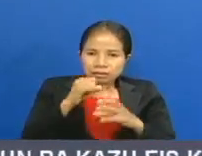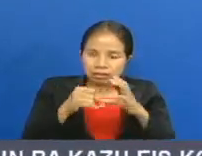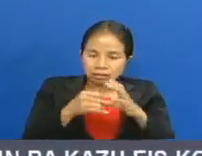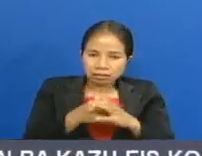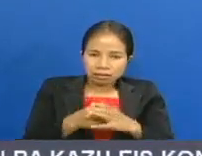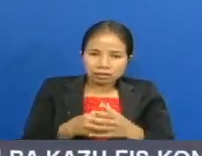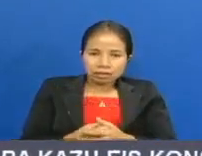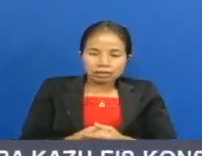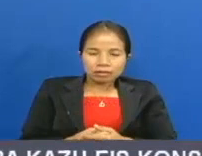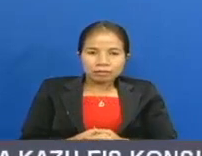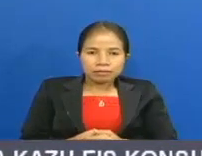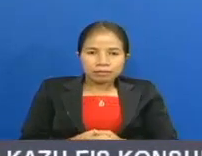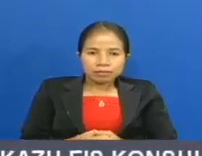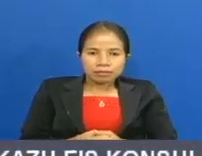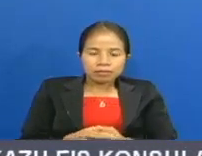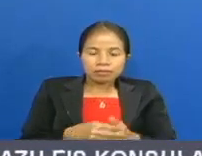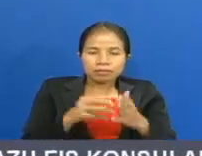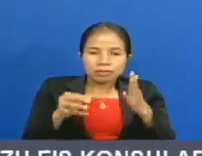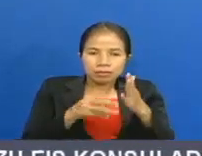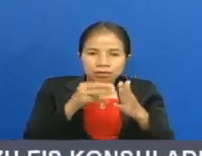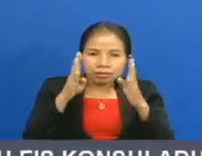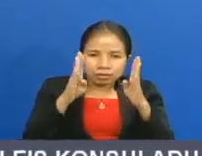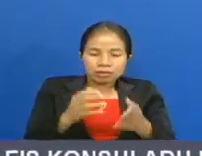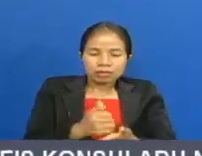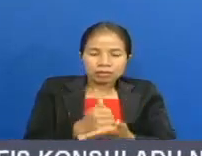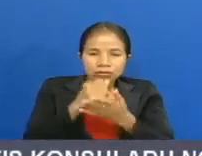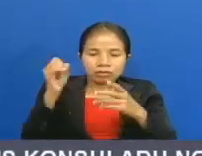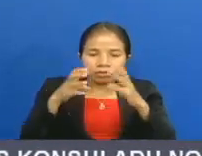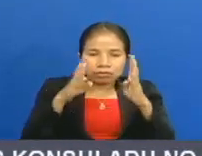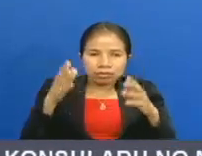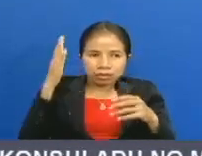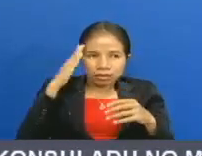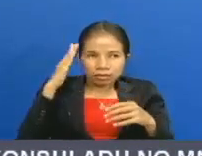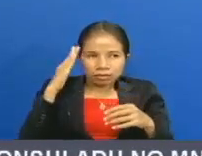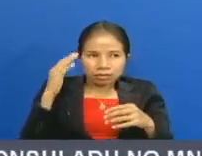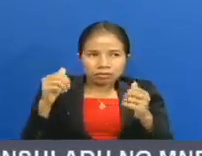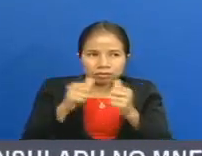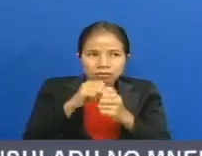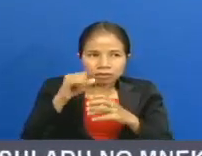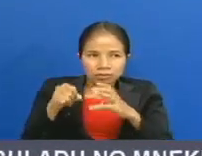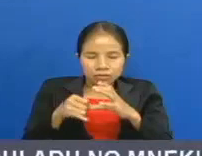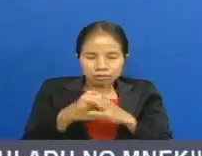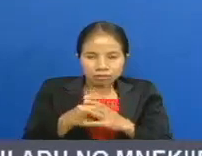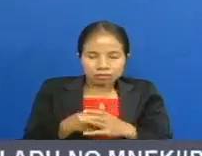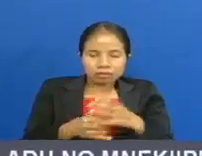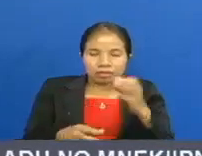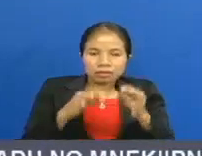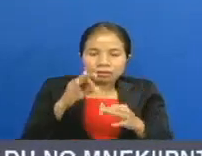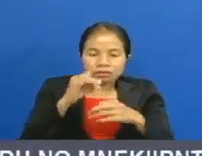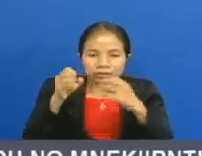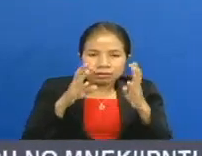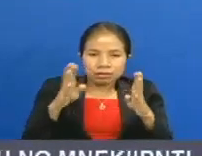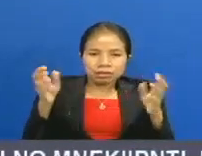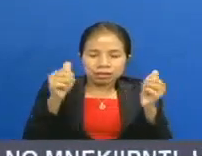Então, você mediator, né? A tu facilita jornalista será tu hanoin, ho inclusão. Enquanto